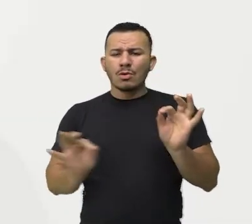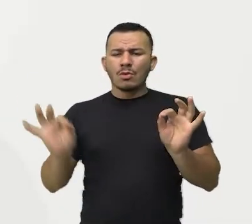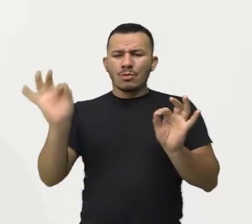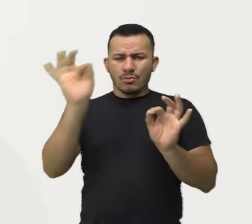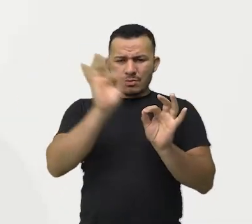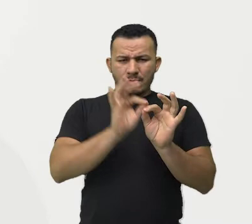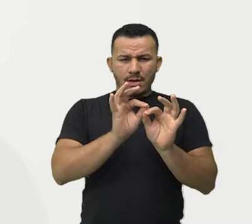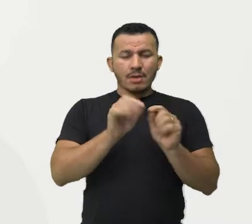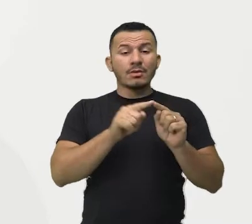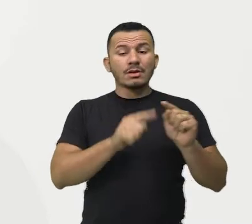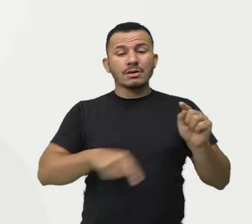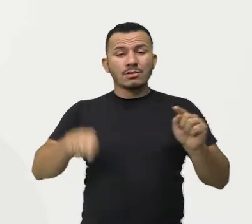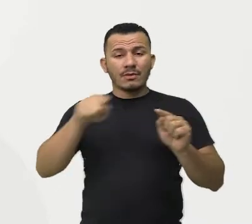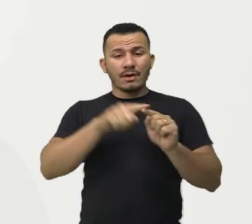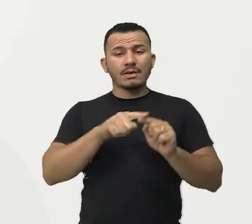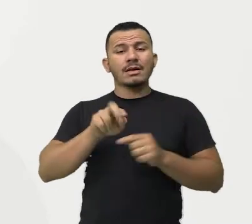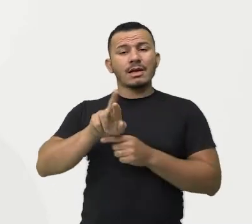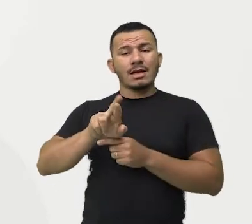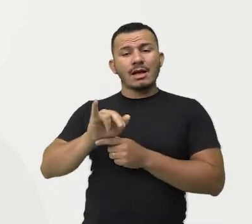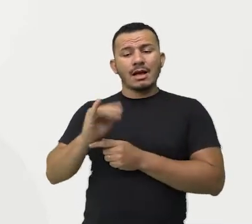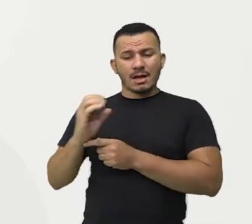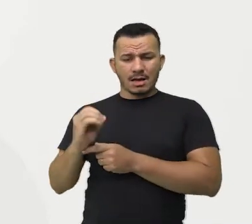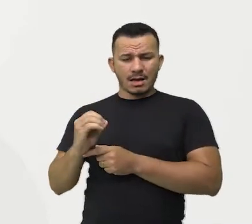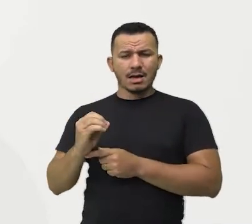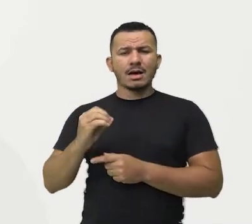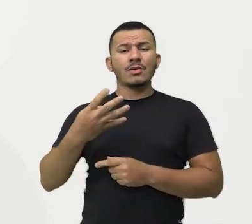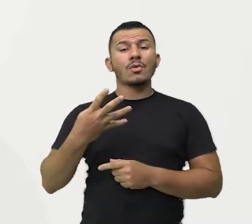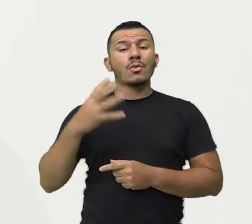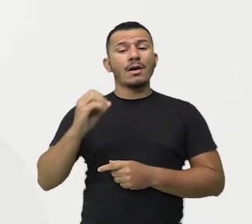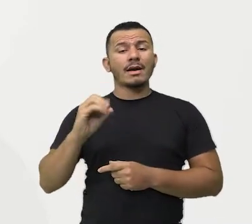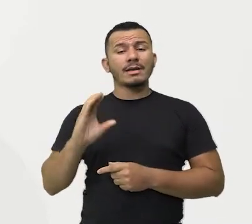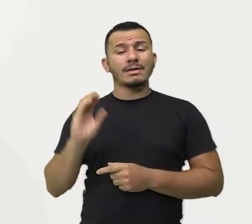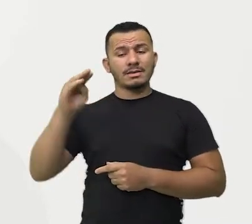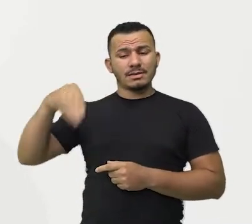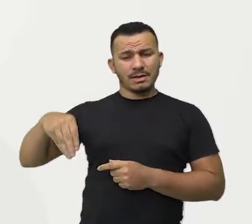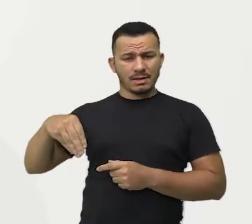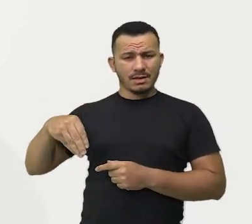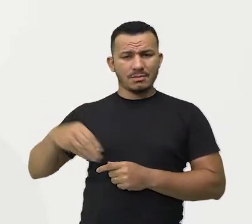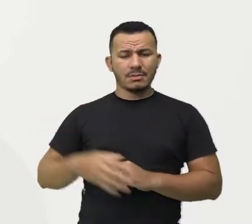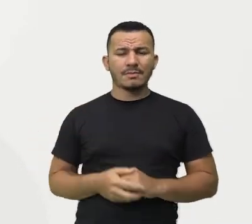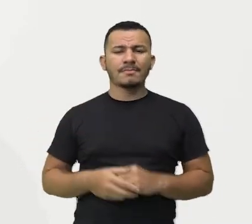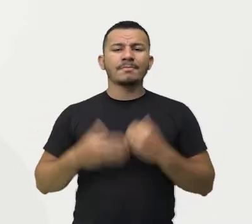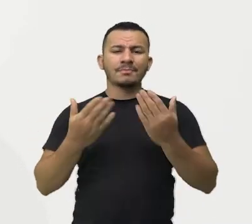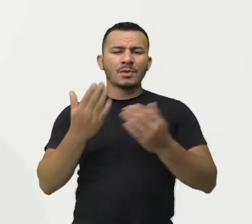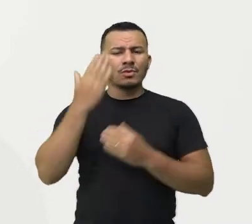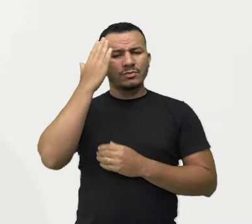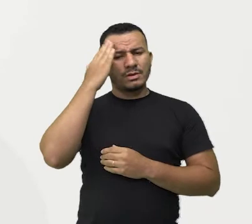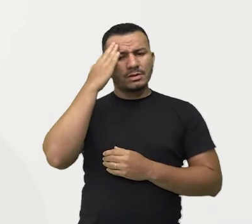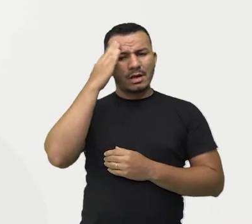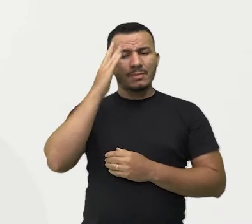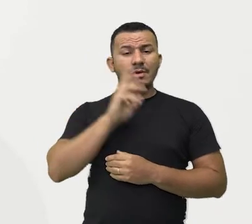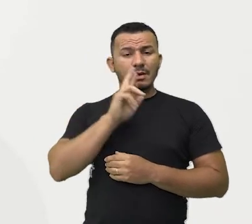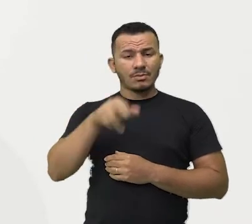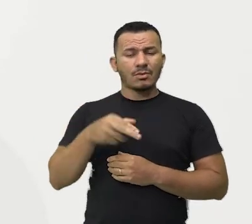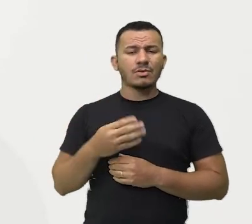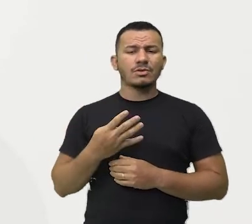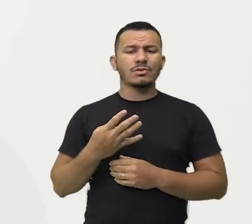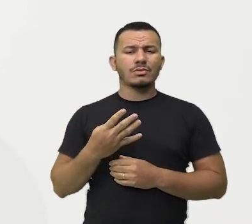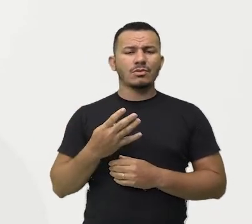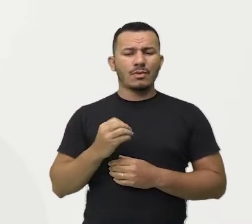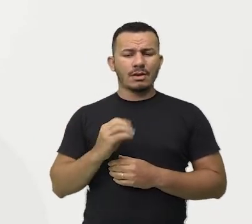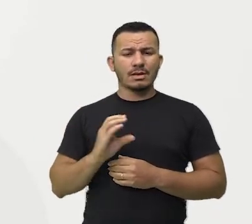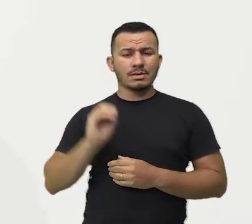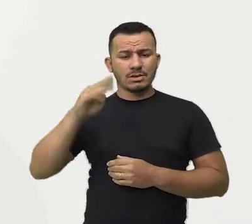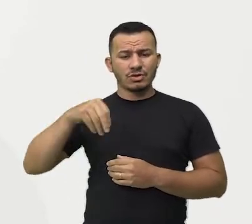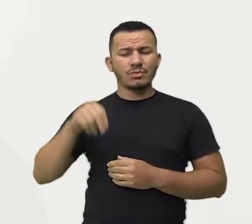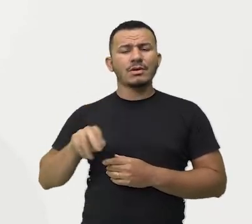Calcule o comprimento de uma circunferência de raio 40 centímetros. Opa, essa aí tá fácil, né? Você já sabe o